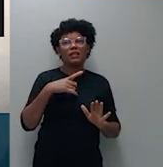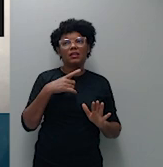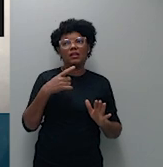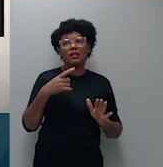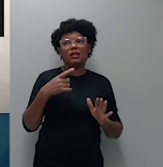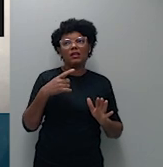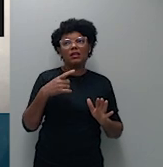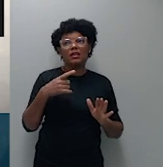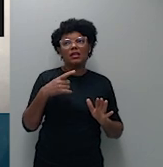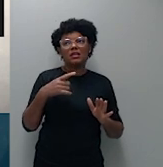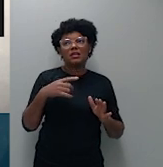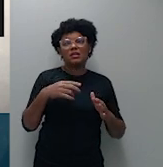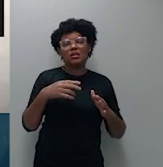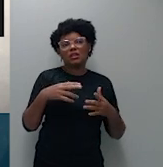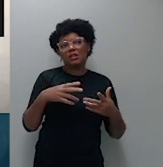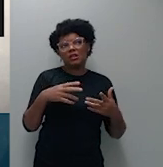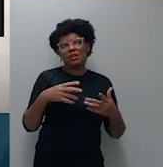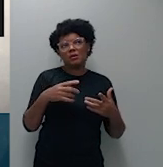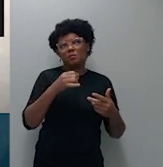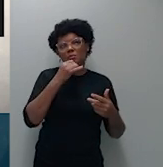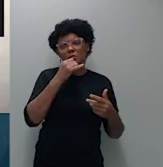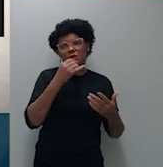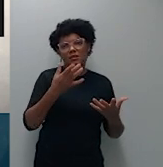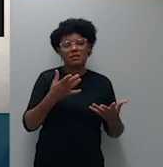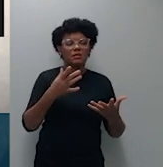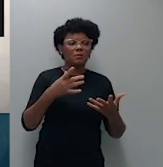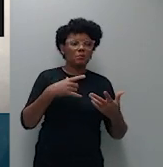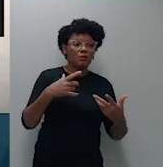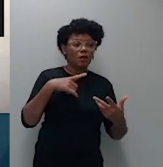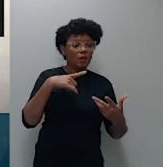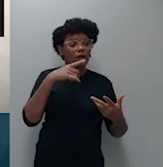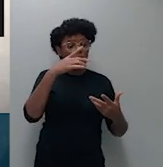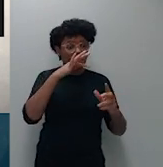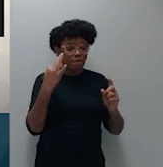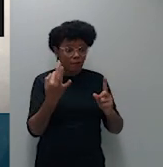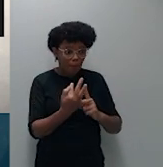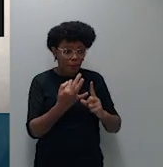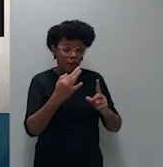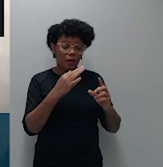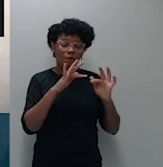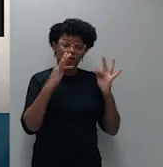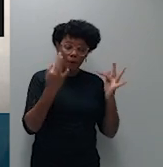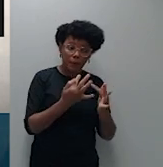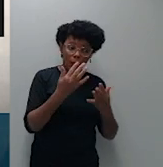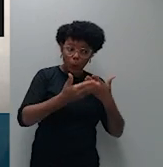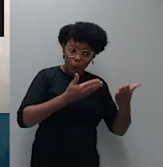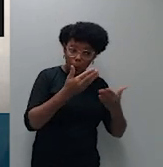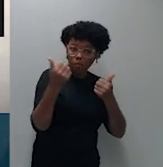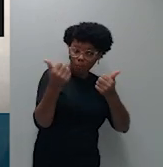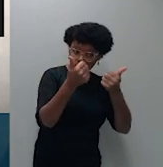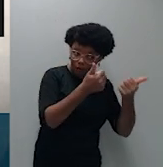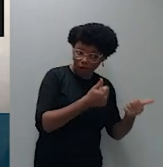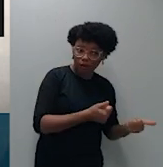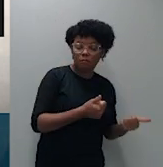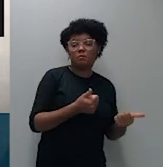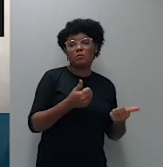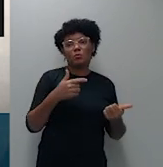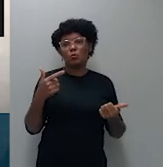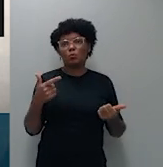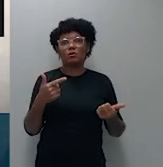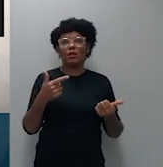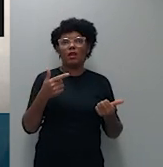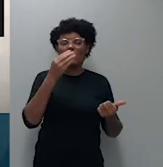condições para permanecer sob os cuidados do pai registral de sua família ao menos até o julgamento definitivo da ação civil pública